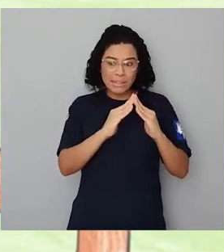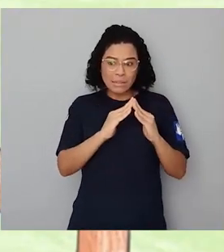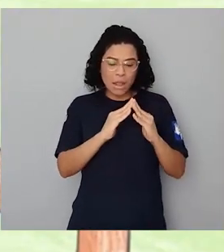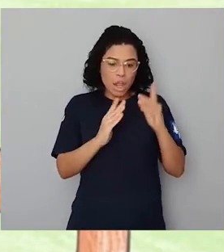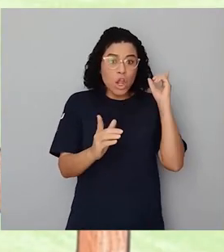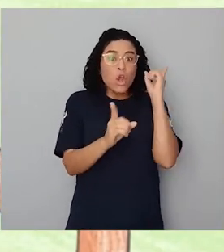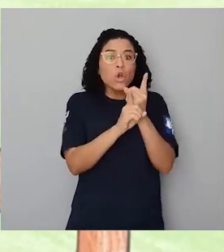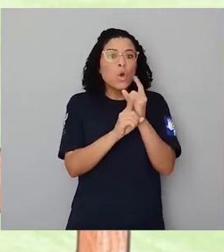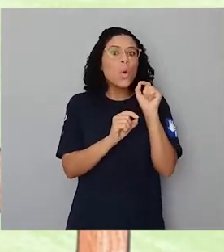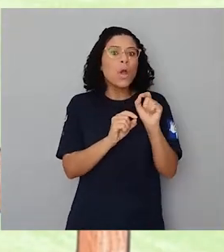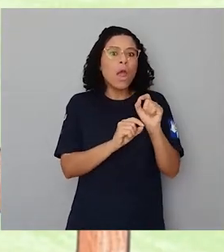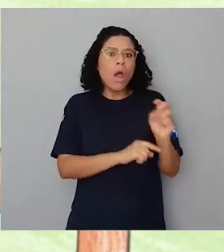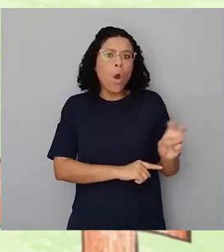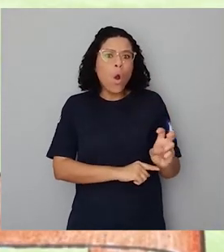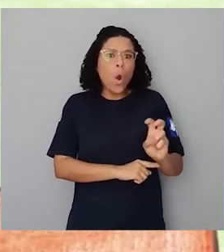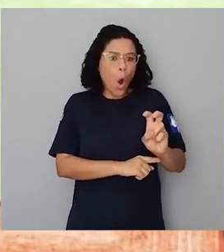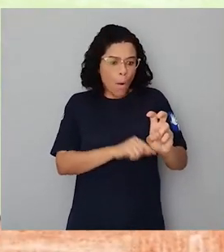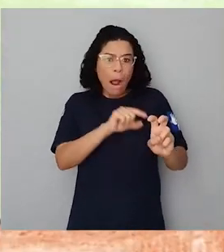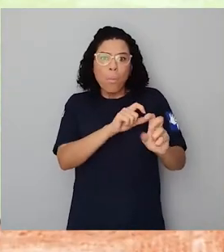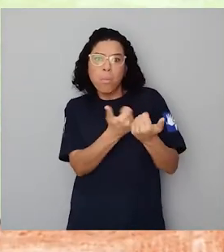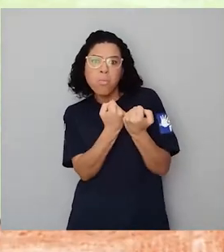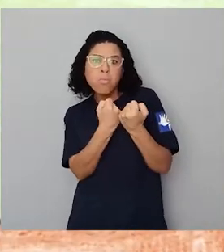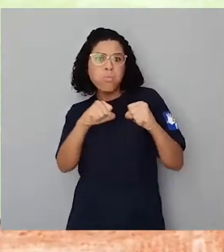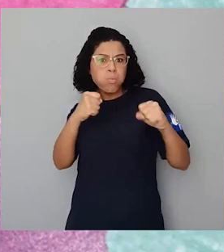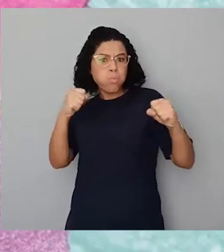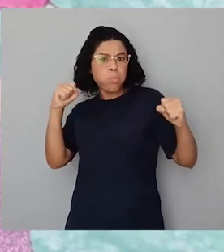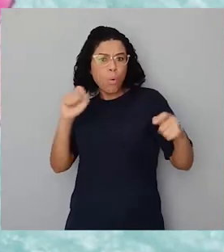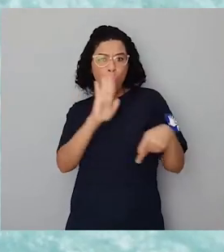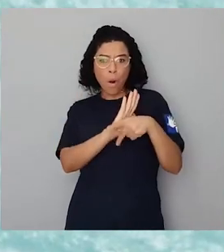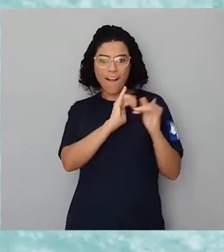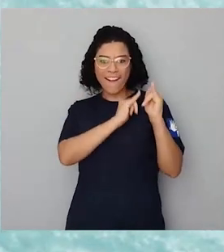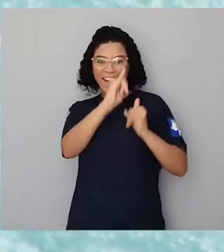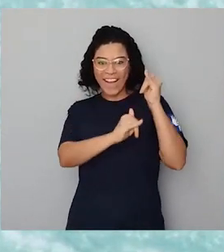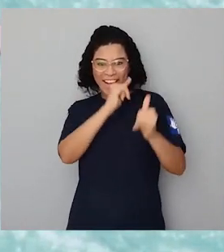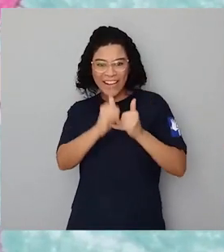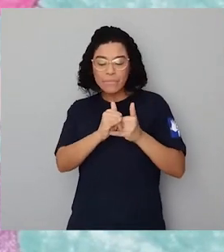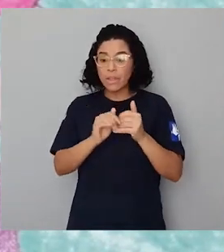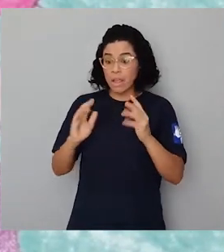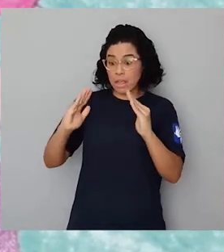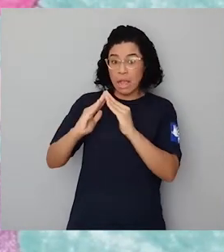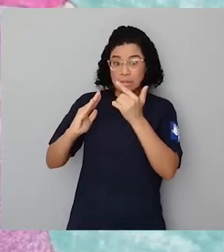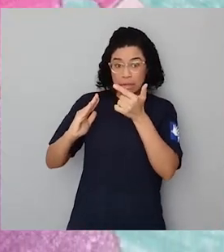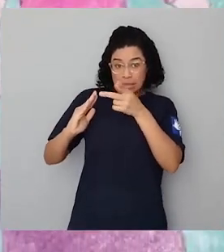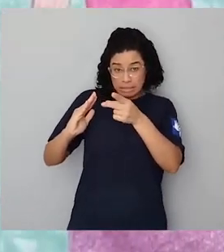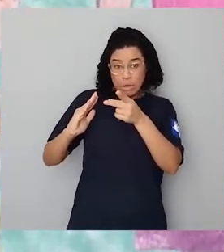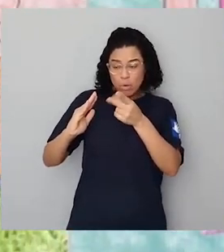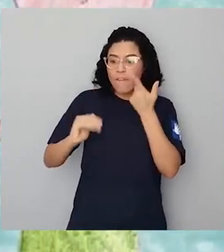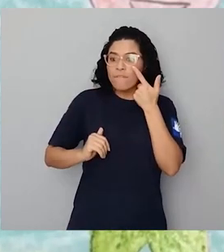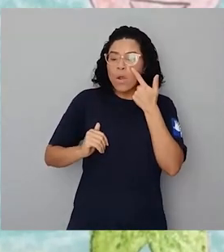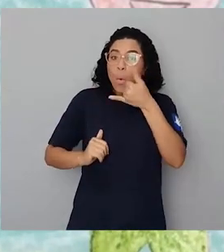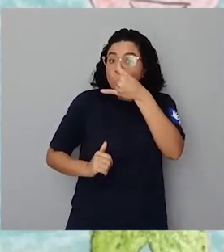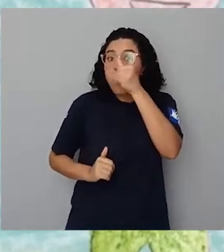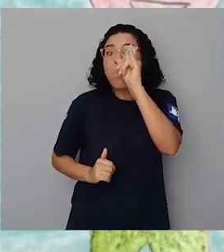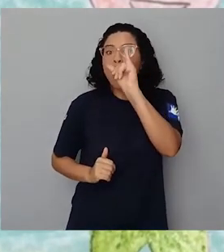encontrou uma cobra bem grandona. Era a serpente da lenda. E no segundo casarão, ele viu um boi feito de